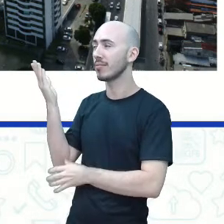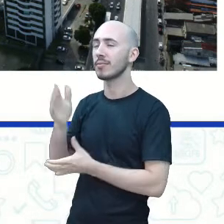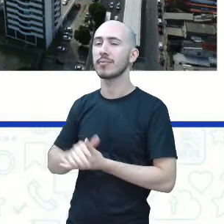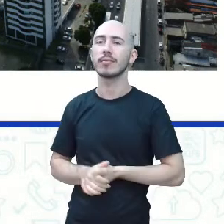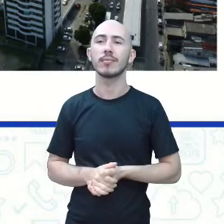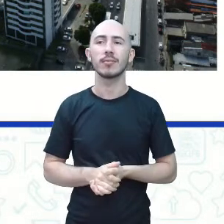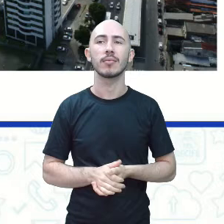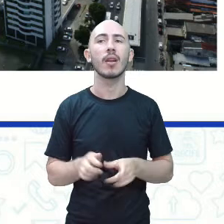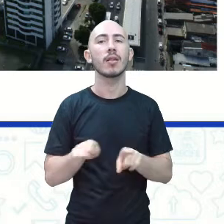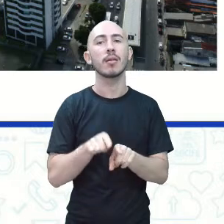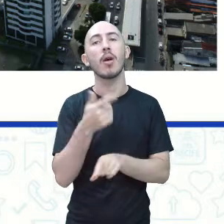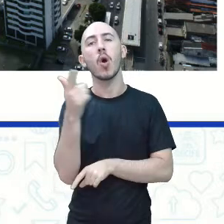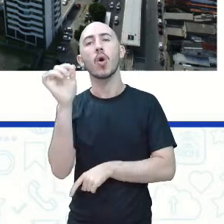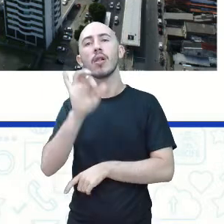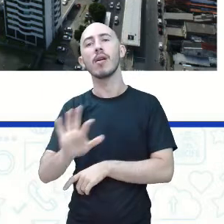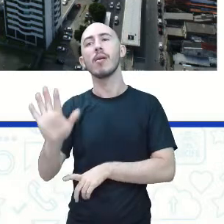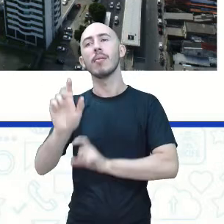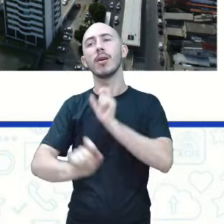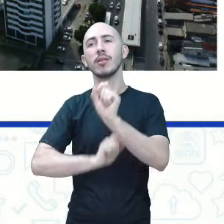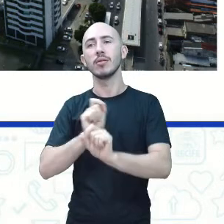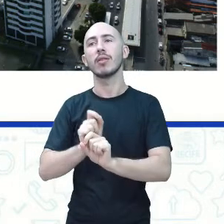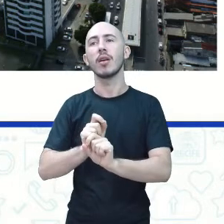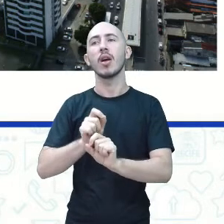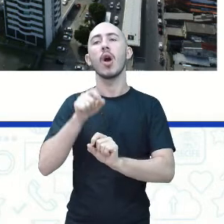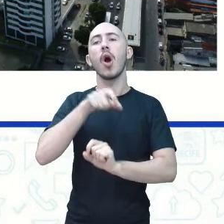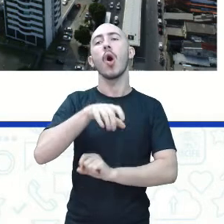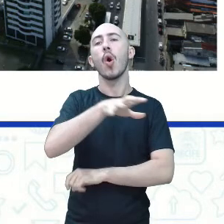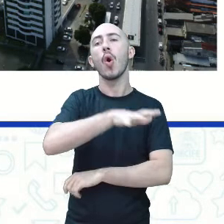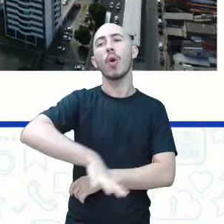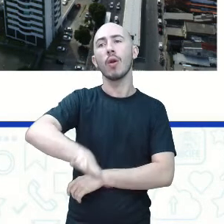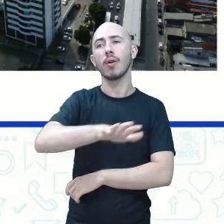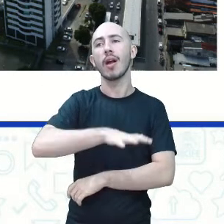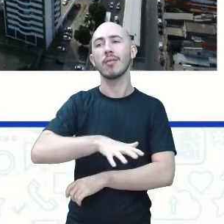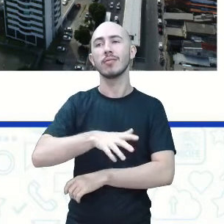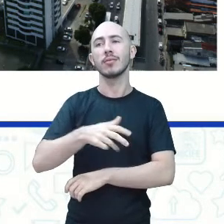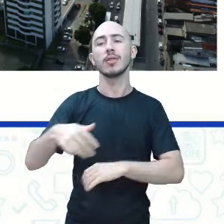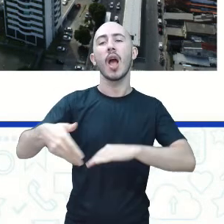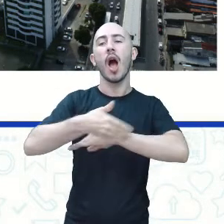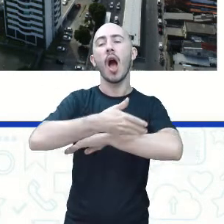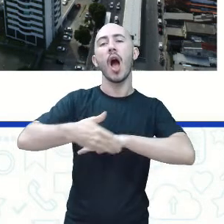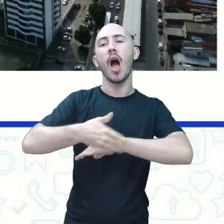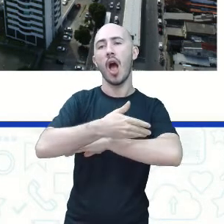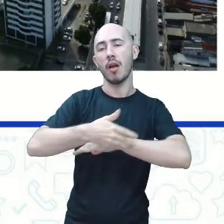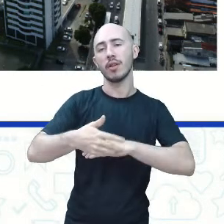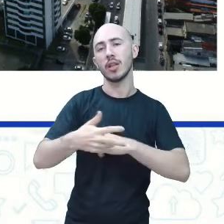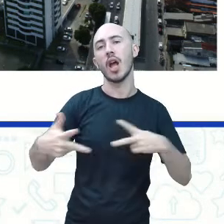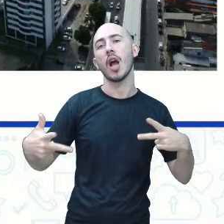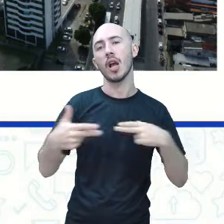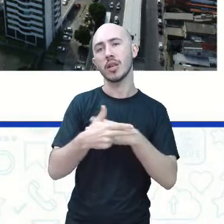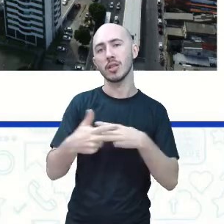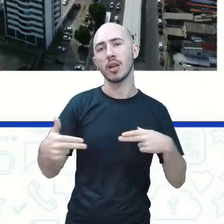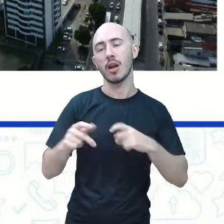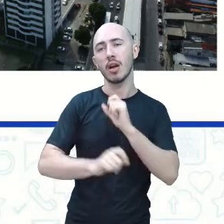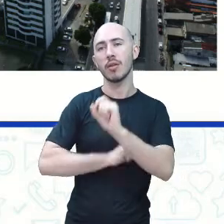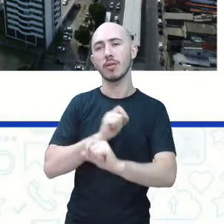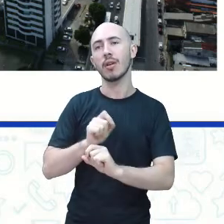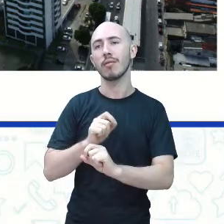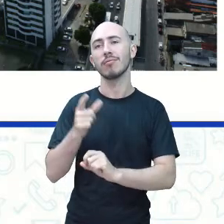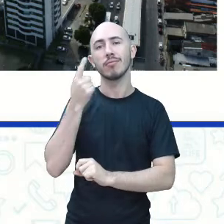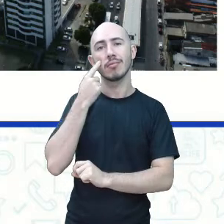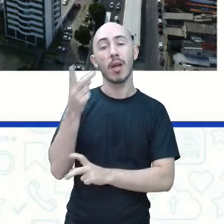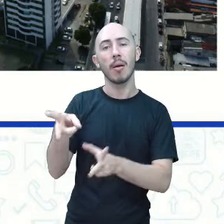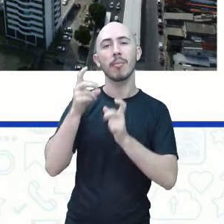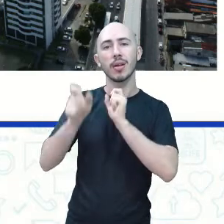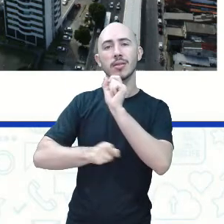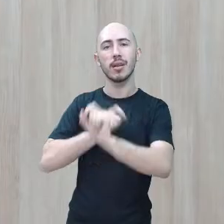E outra imagem aqui da região ali da Caxangá. E aí, observando essa imagem, eu gostaria de novo de